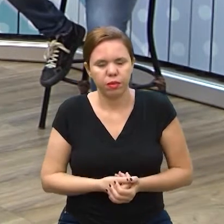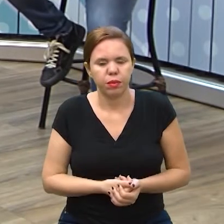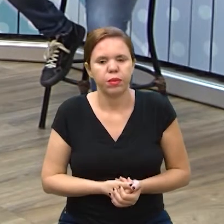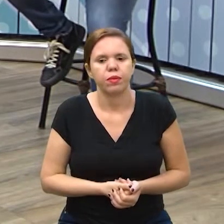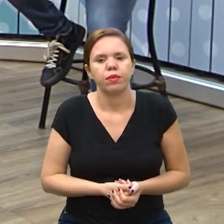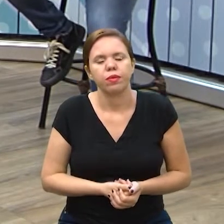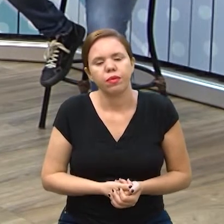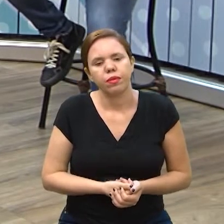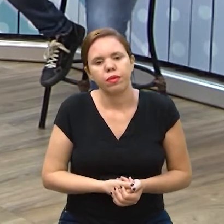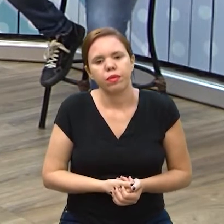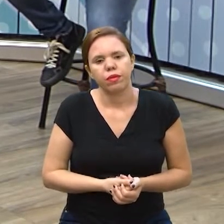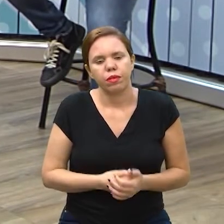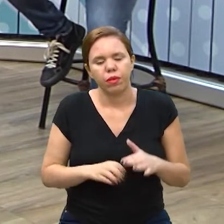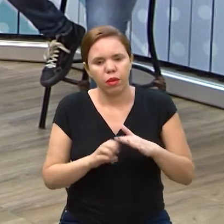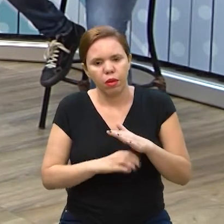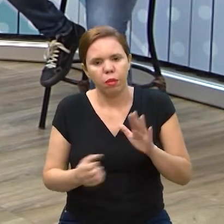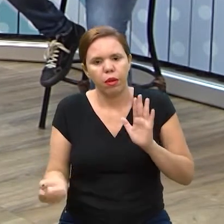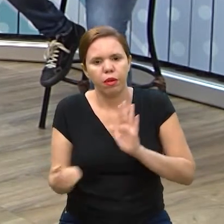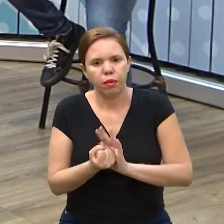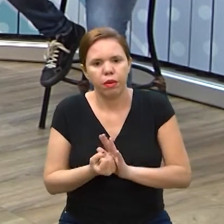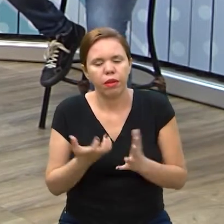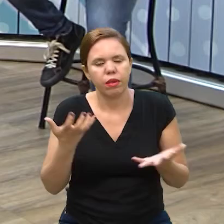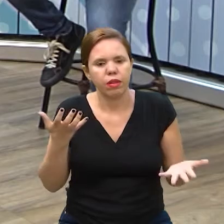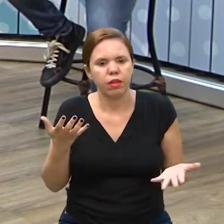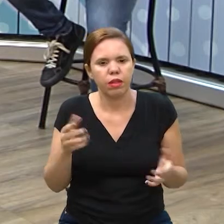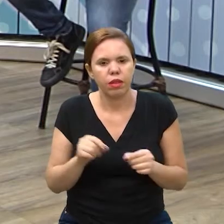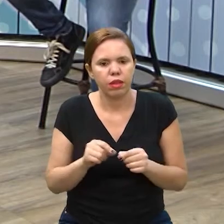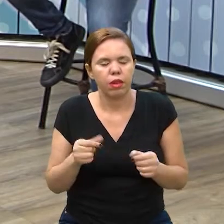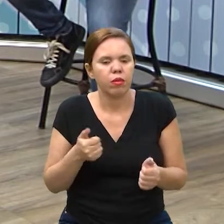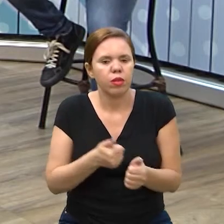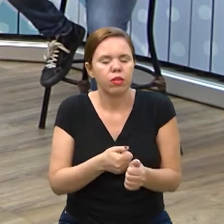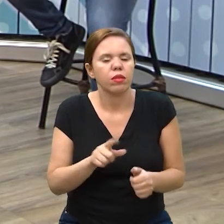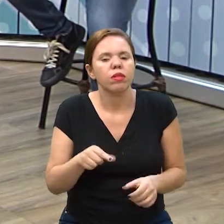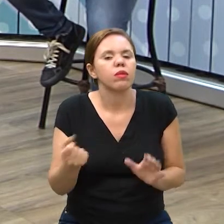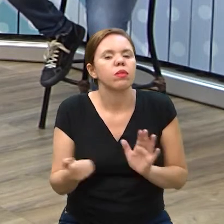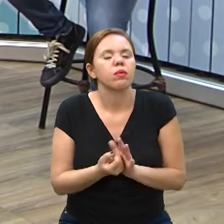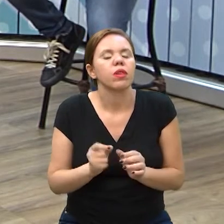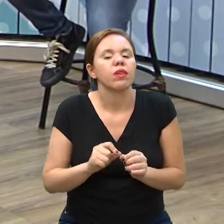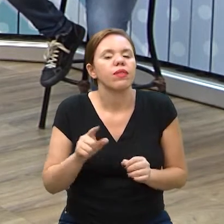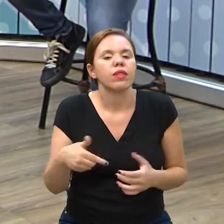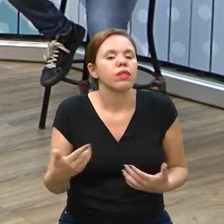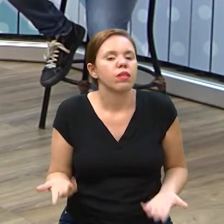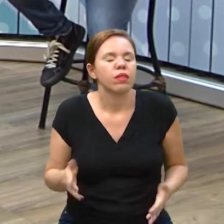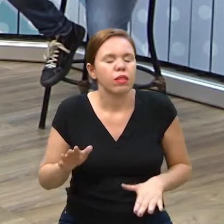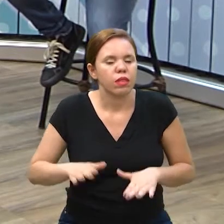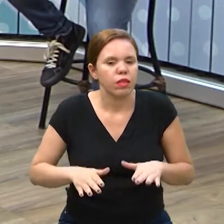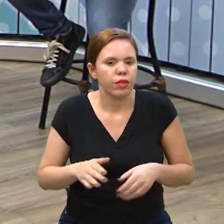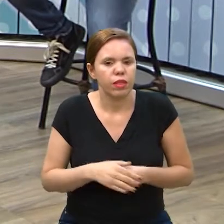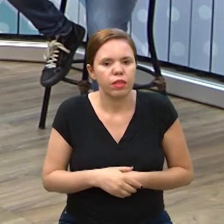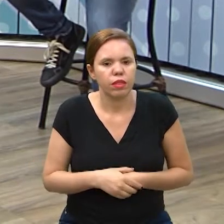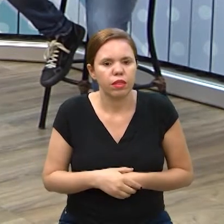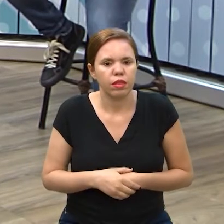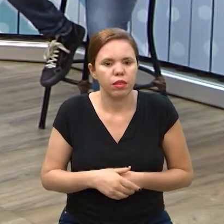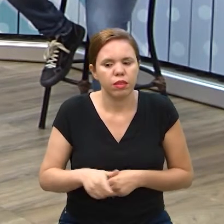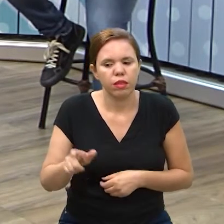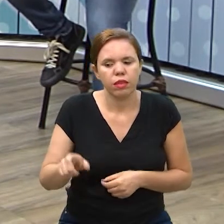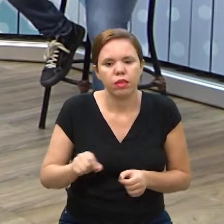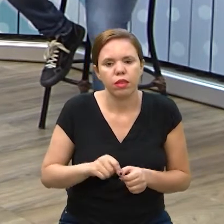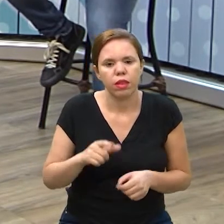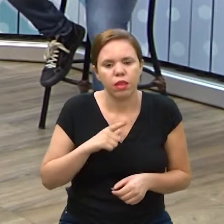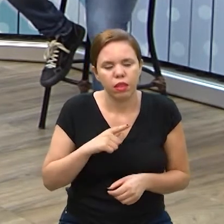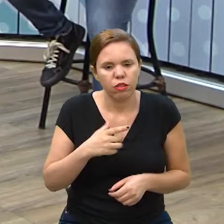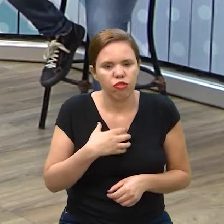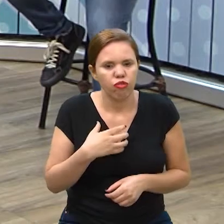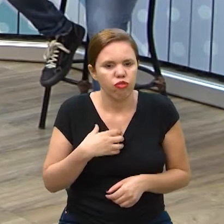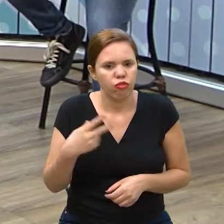gente, uma empresa, uma marca vai querer encostar no influenciador, por que uma marca faz isso? Muitas vezes esse influenciador